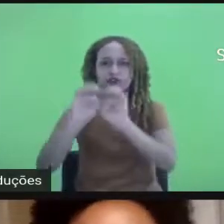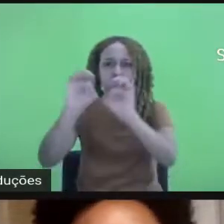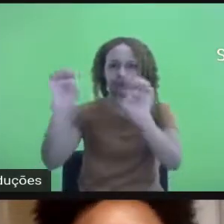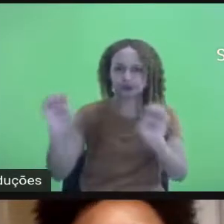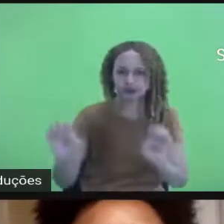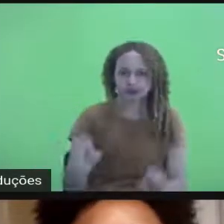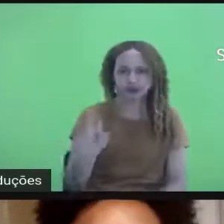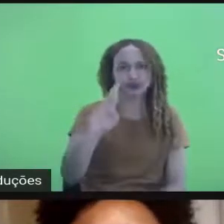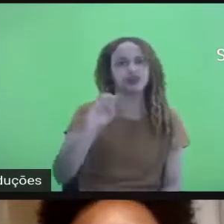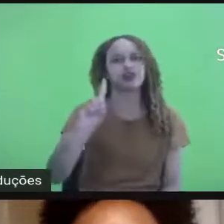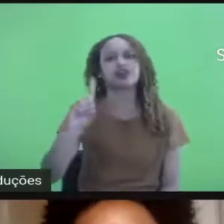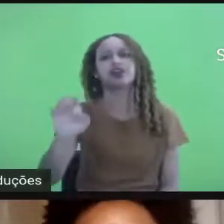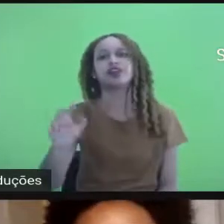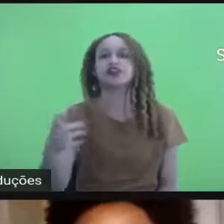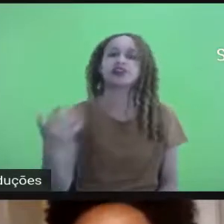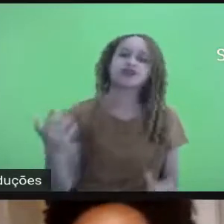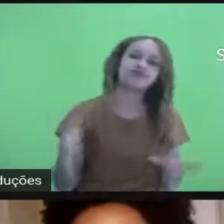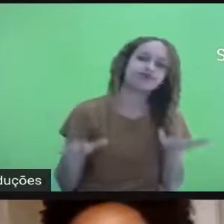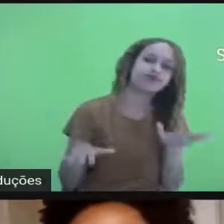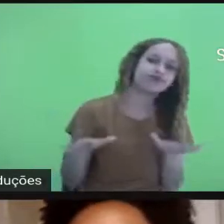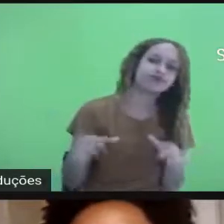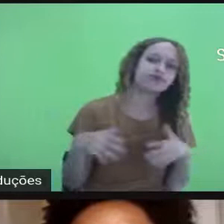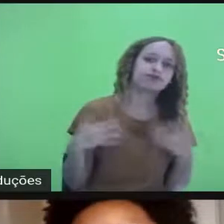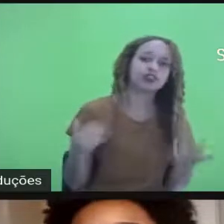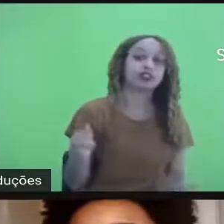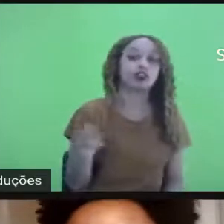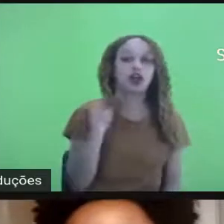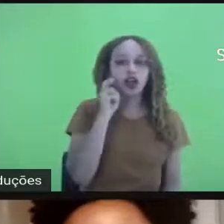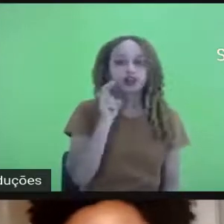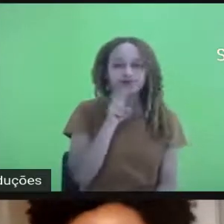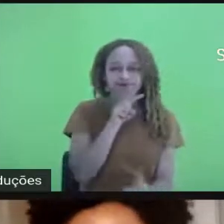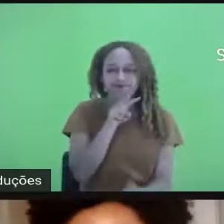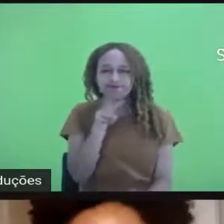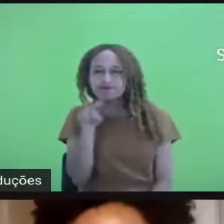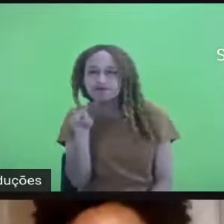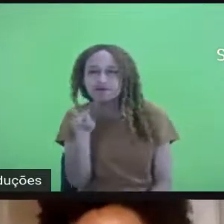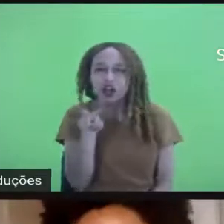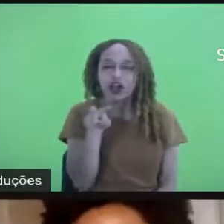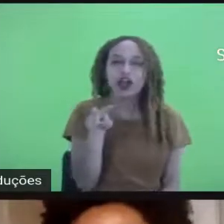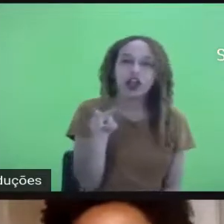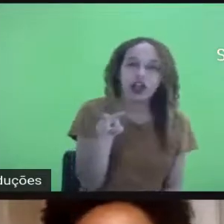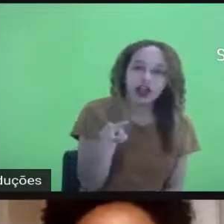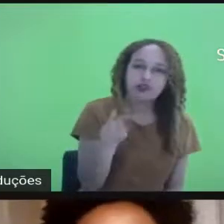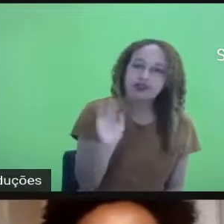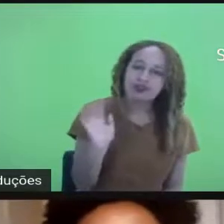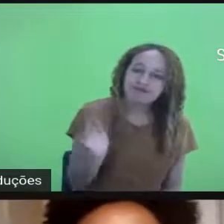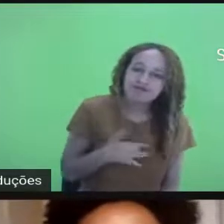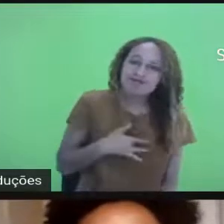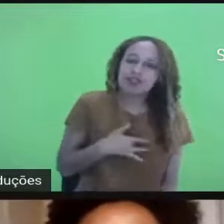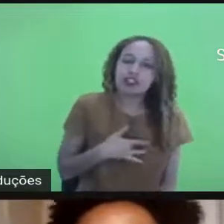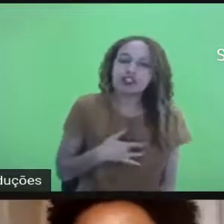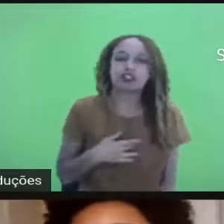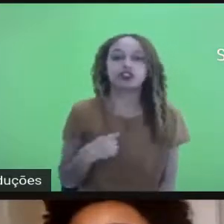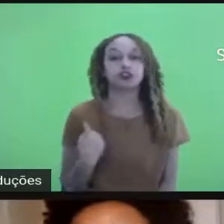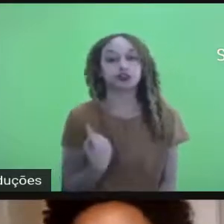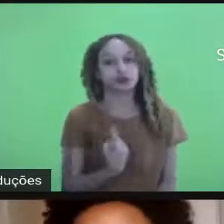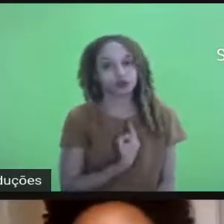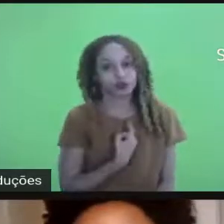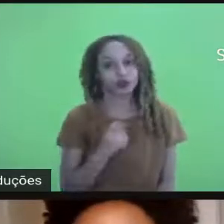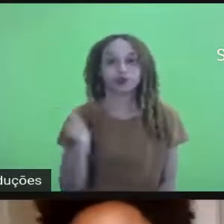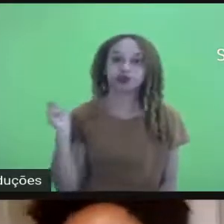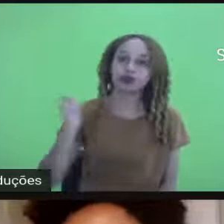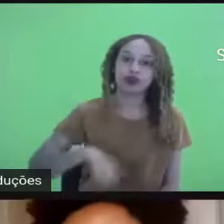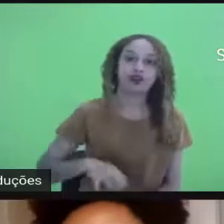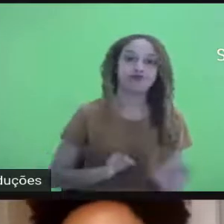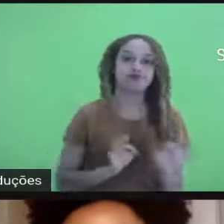rede que talvez, se nós olhássemos com muito mais carinho e atenção, nós fizéssemos